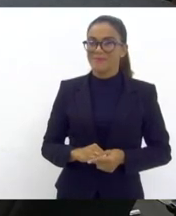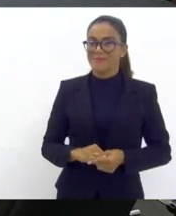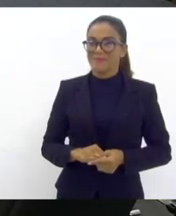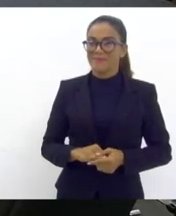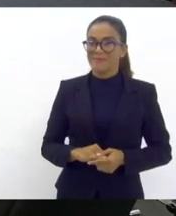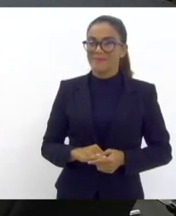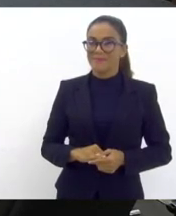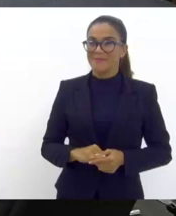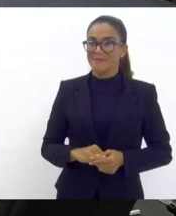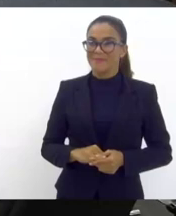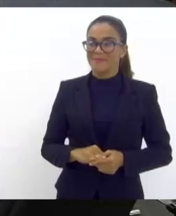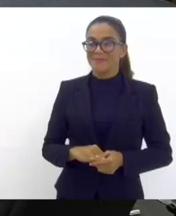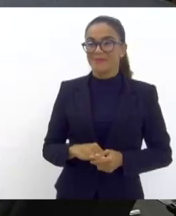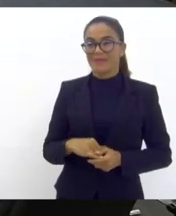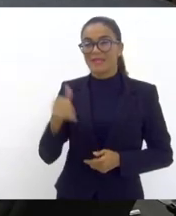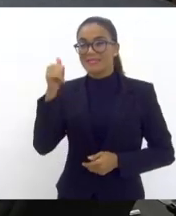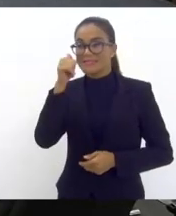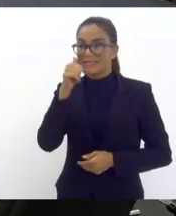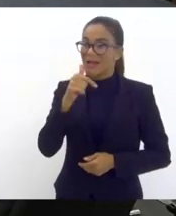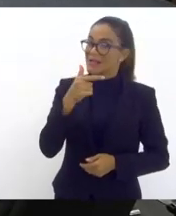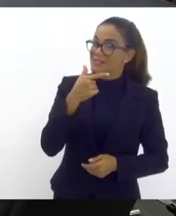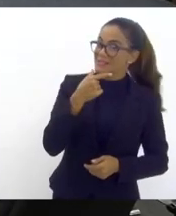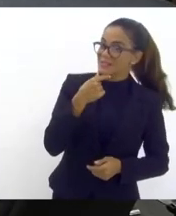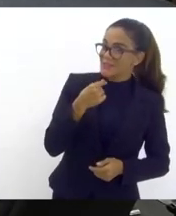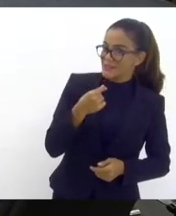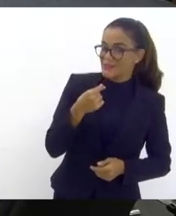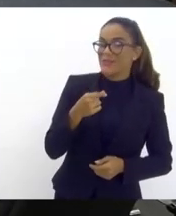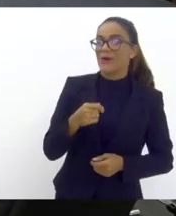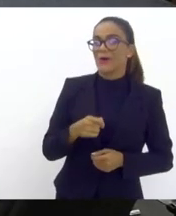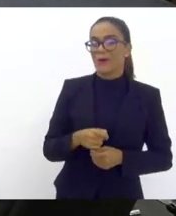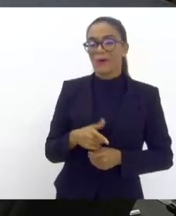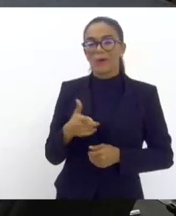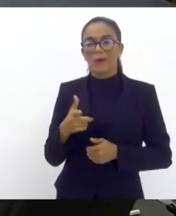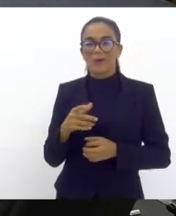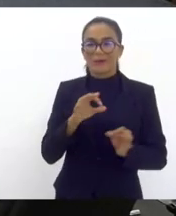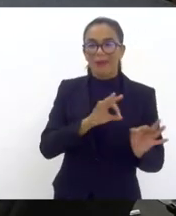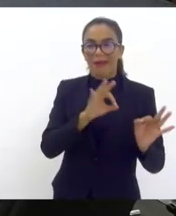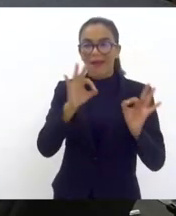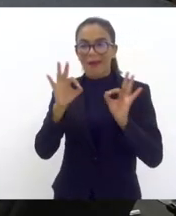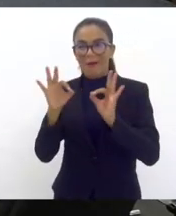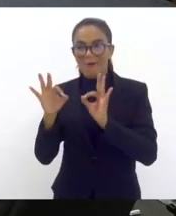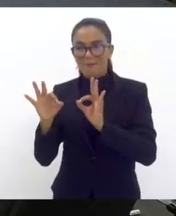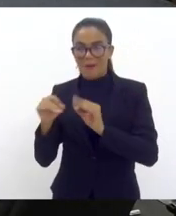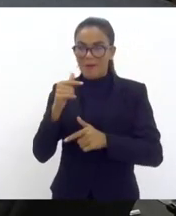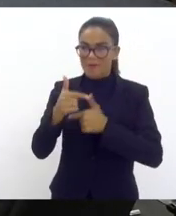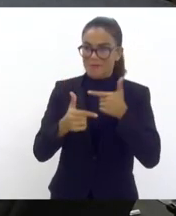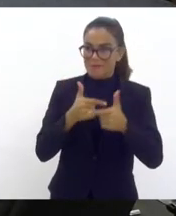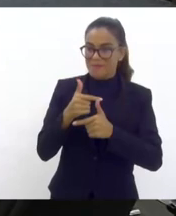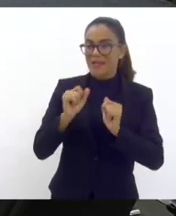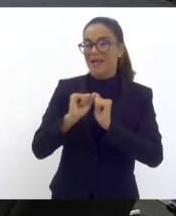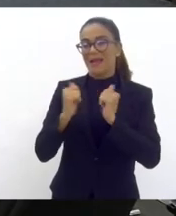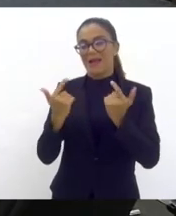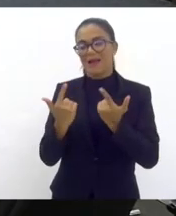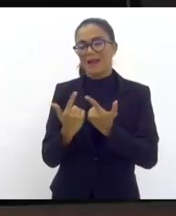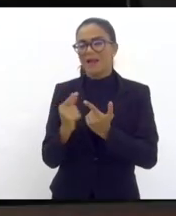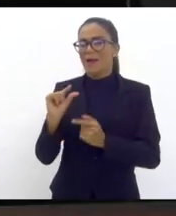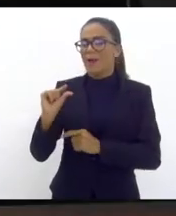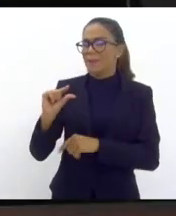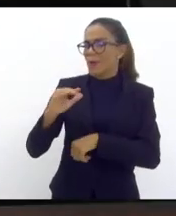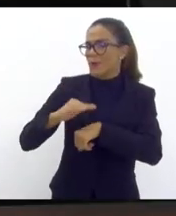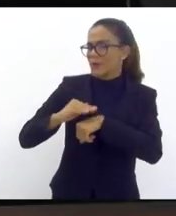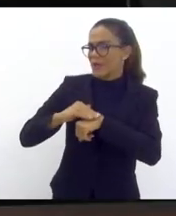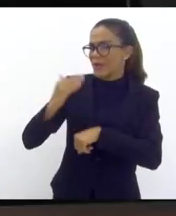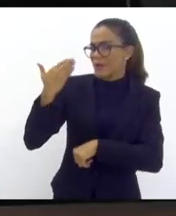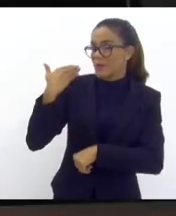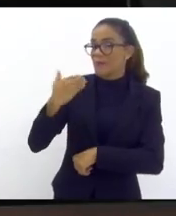senhora Presidente senhoras e senhores que acompanha os trabalhos da sua casa recentemente o